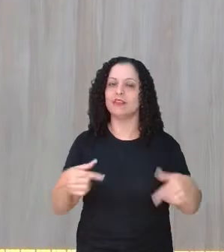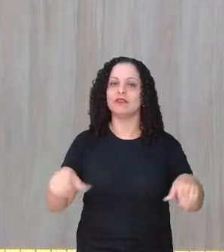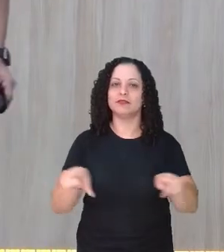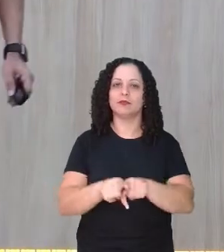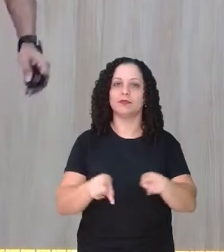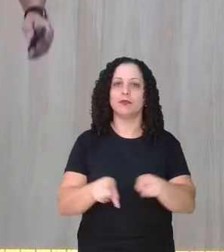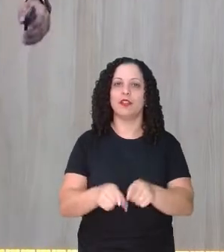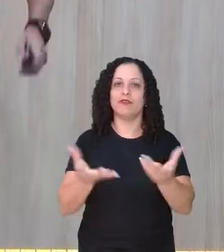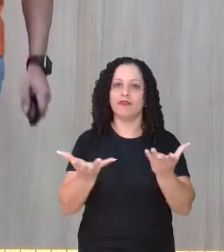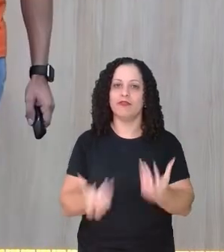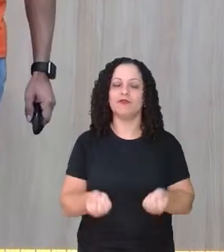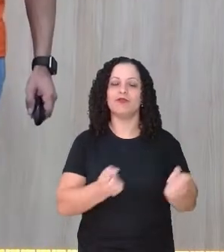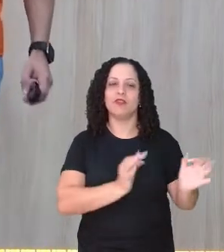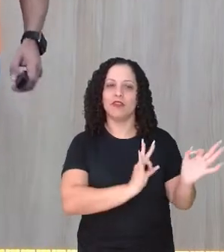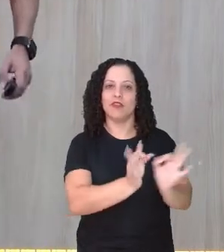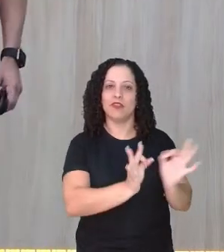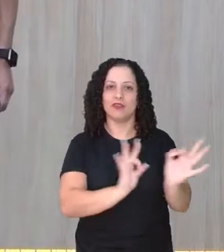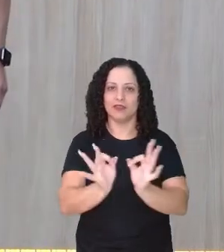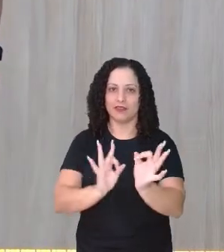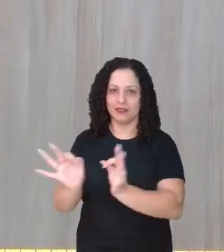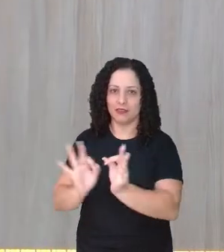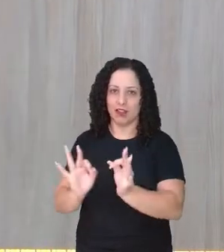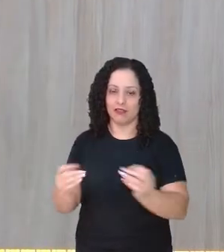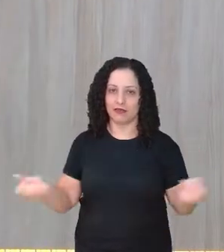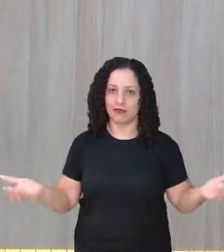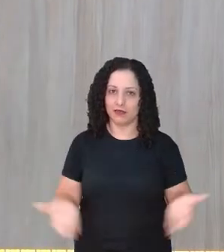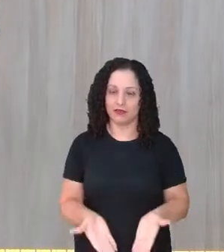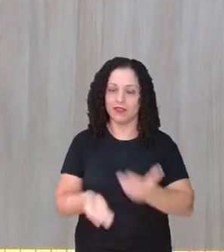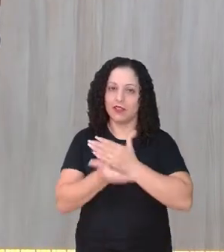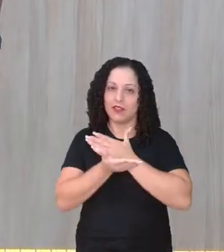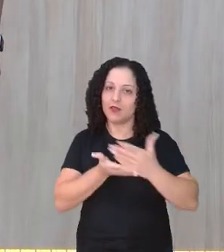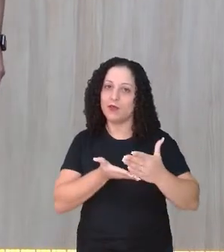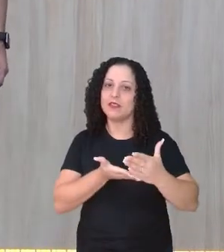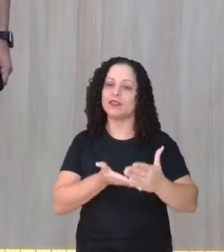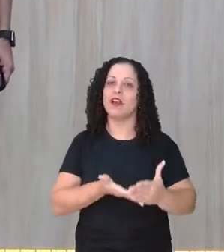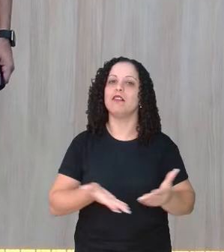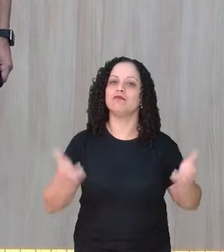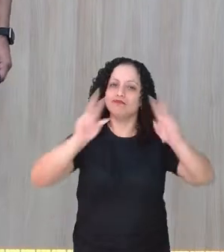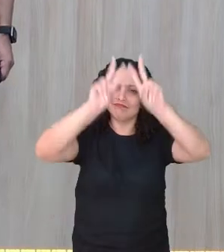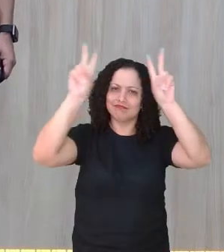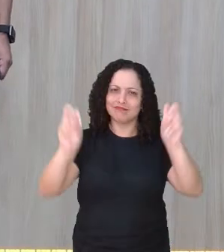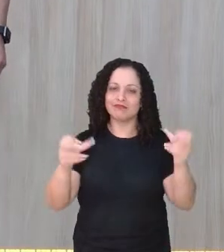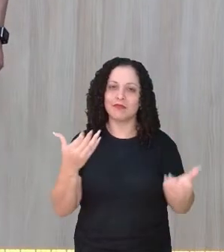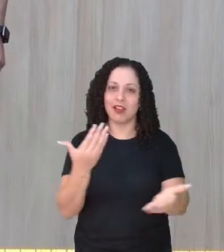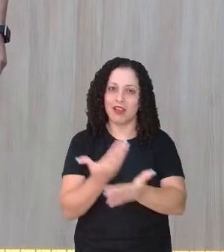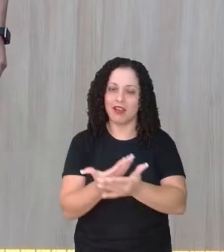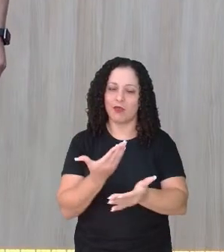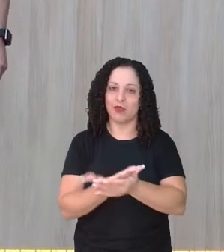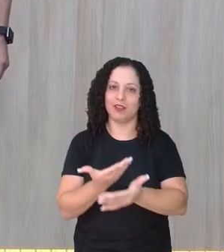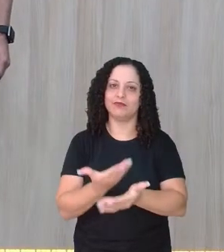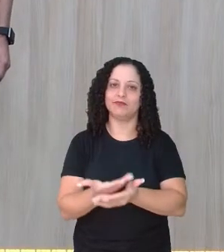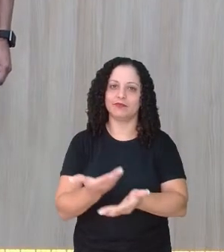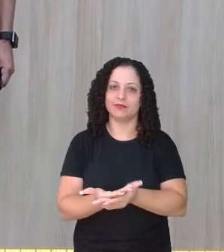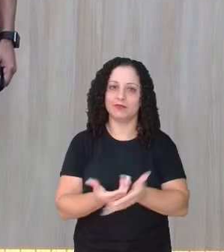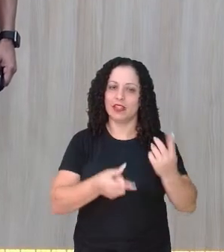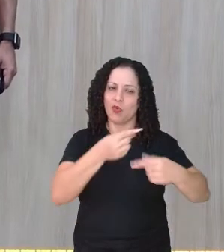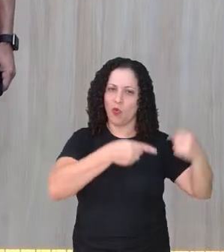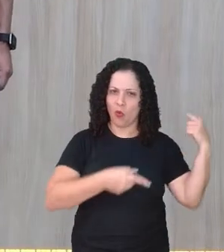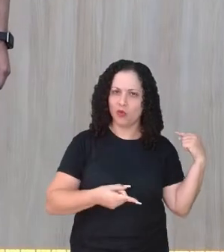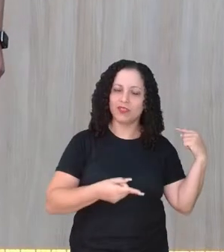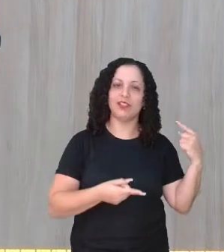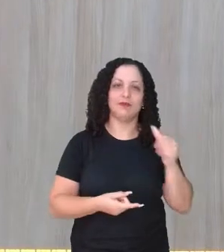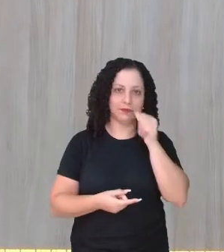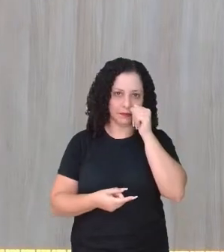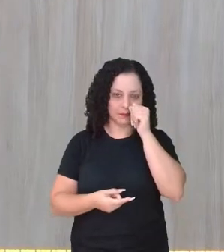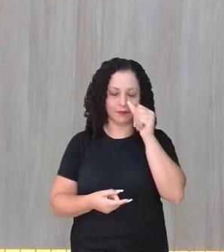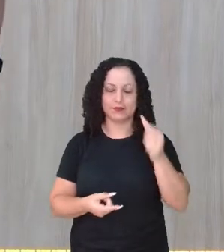nos acomodando, tá? Que a gente vai começar aí dando continuidade à aula de ontem, certo? Que a gente